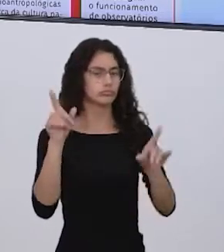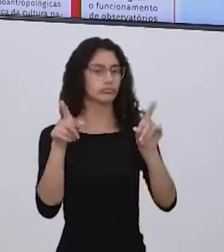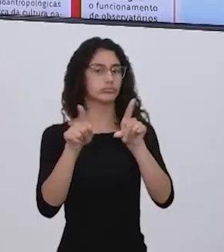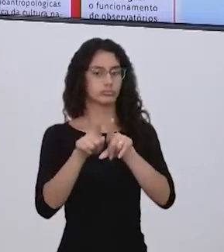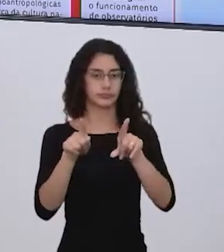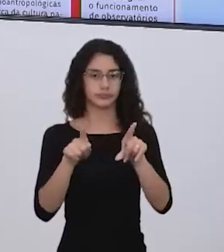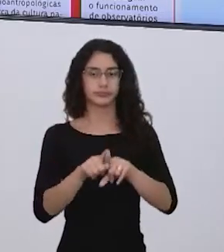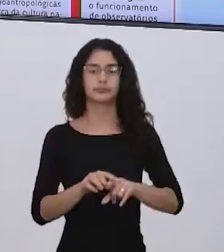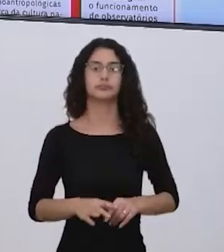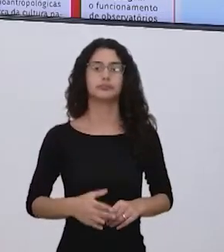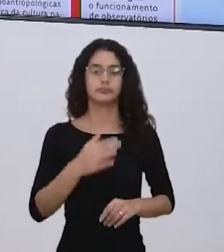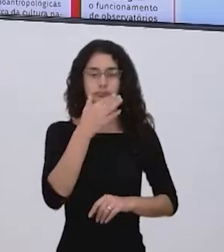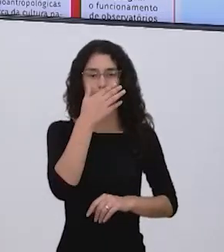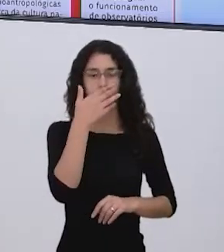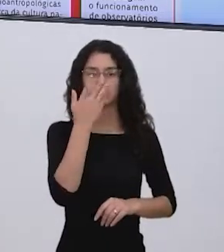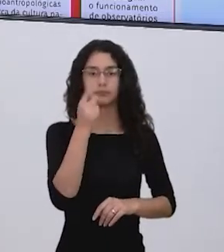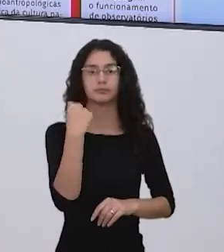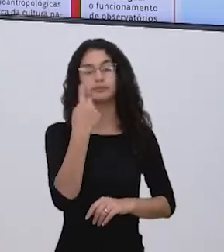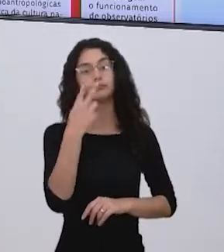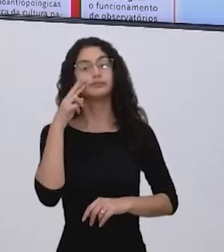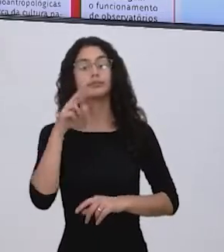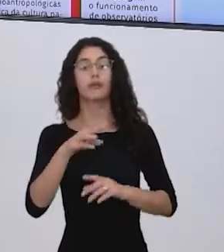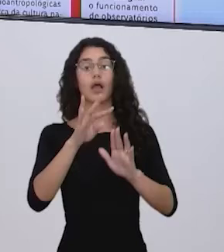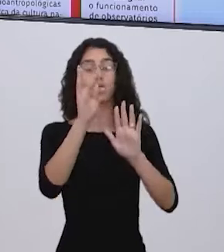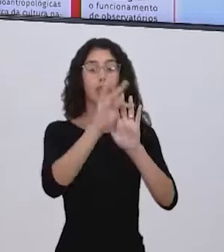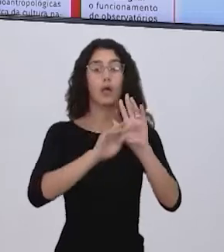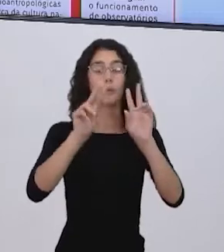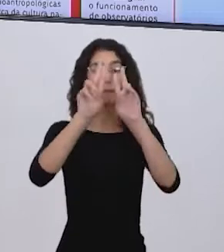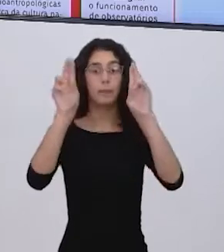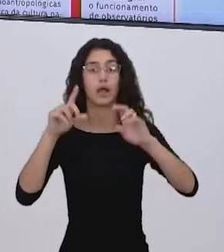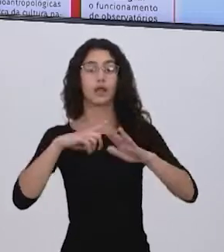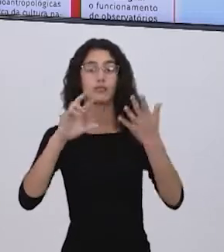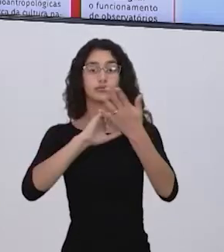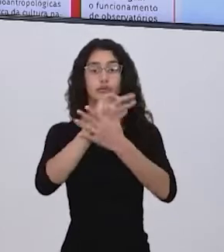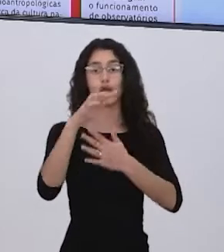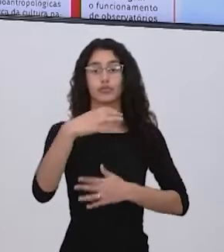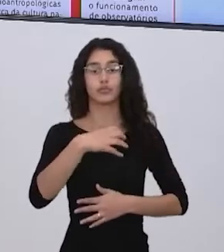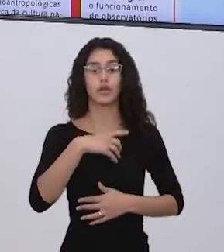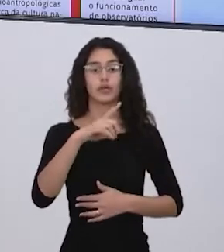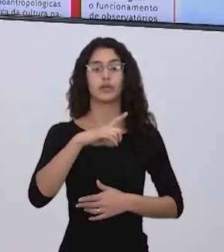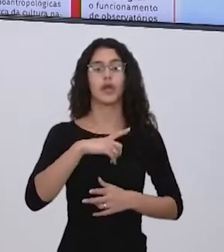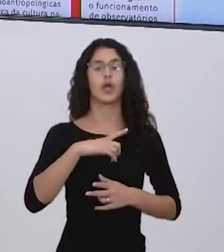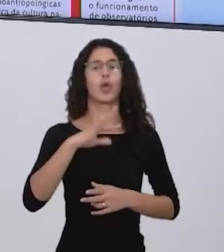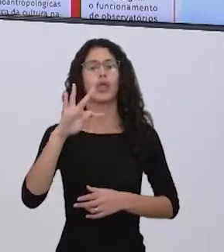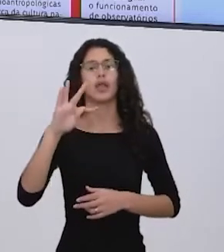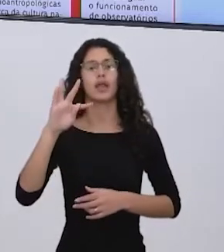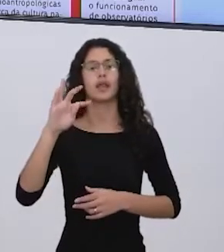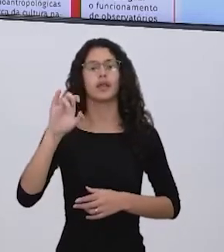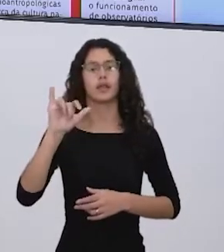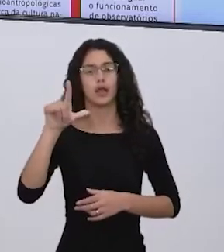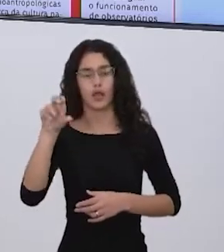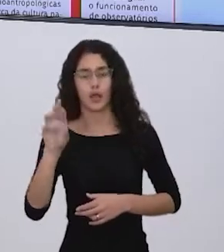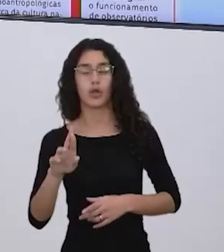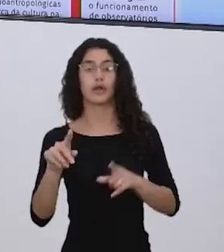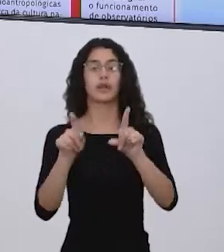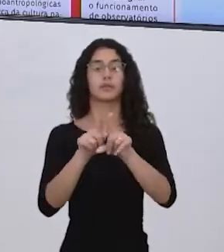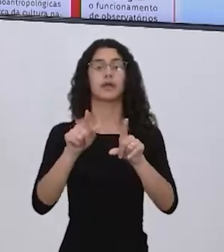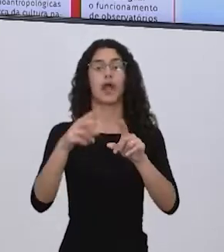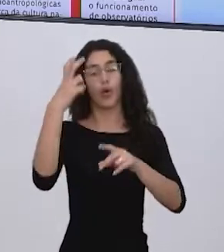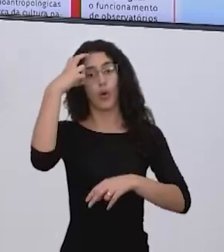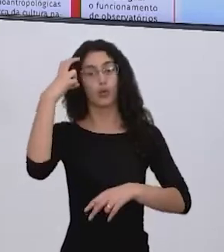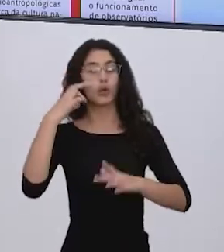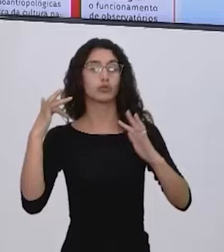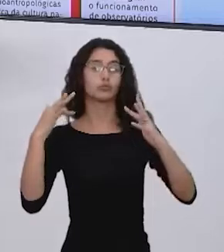também. Então, a gente viu as teorias de cultura por outras visões, a gente tem o Taylor, que fala que a cultura são todas